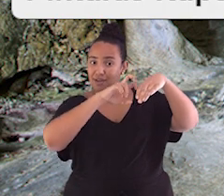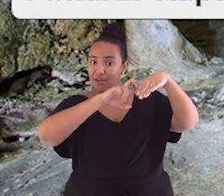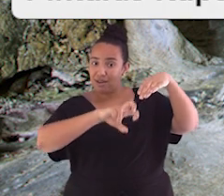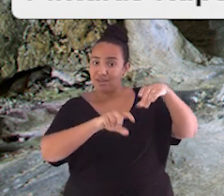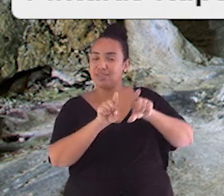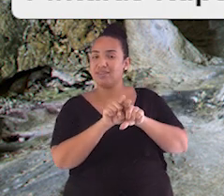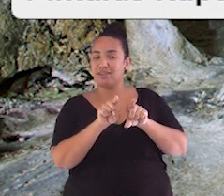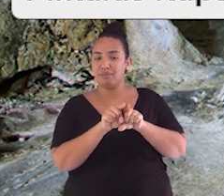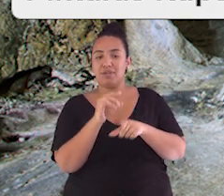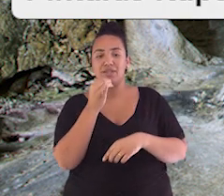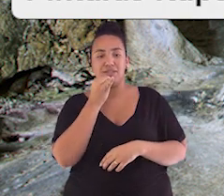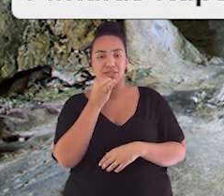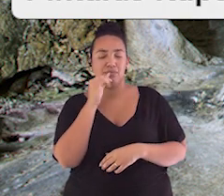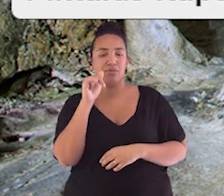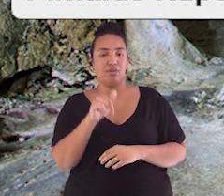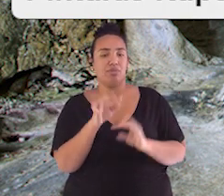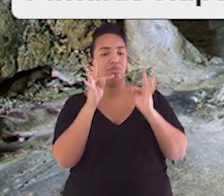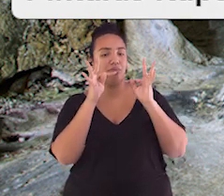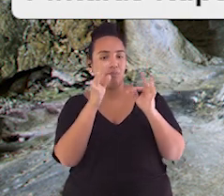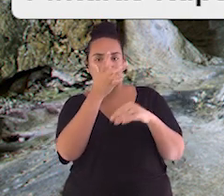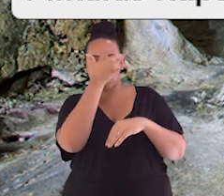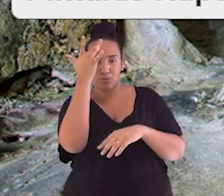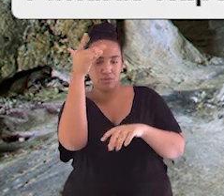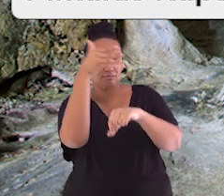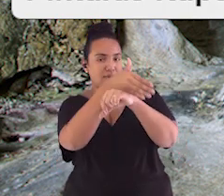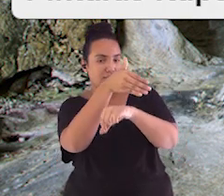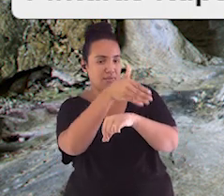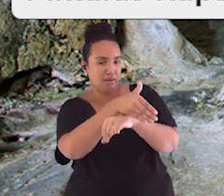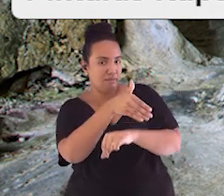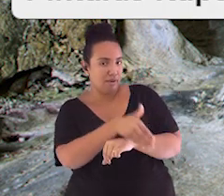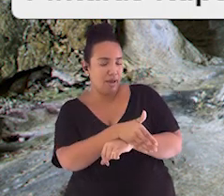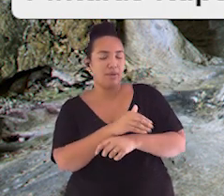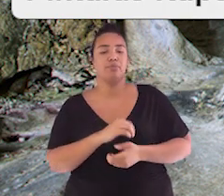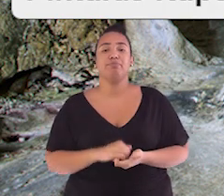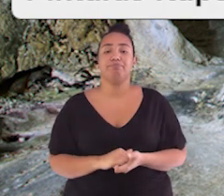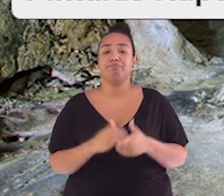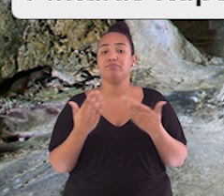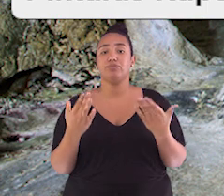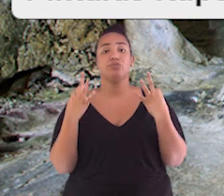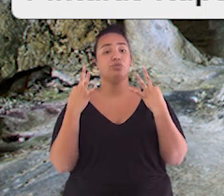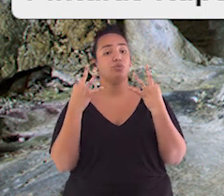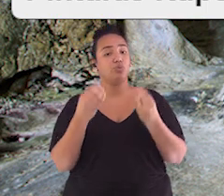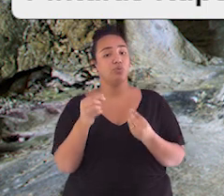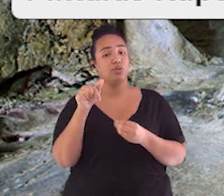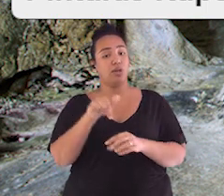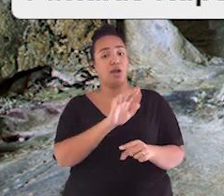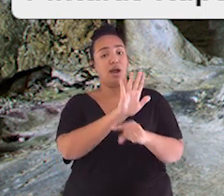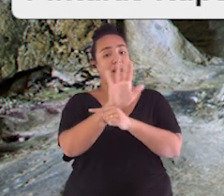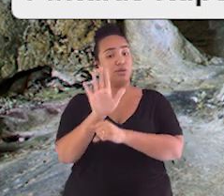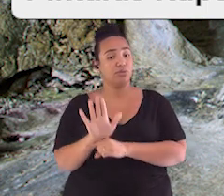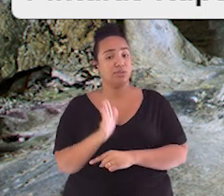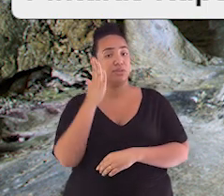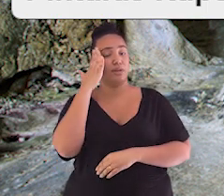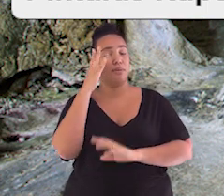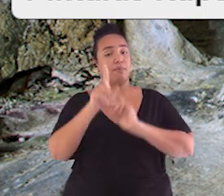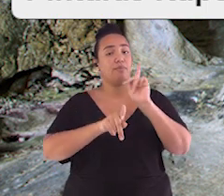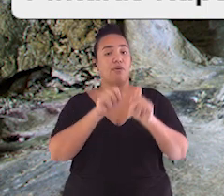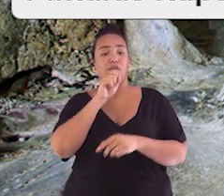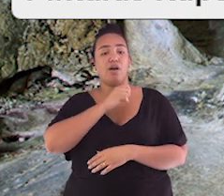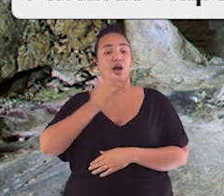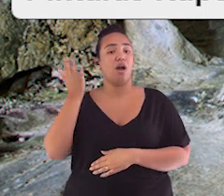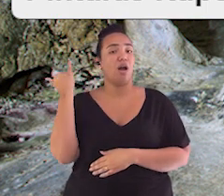outros testemunhos de pessoas que frequentavam essas cavernas. Tudo isso ajuda a evidenciar como os povos antigos